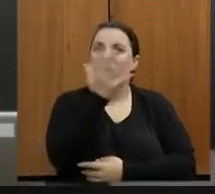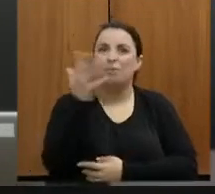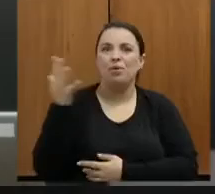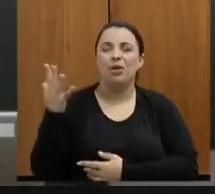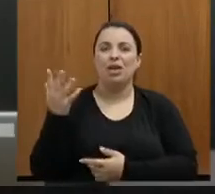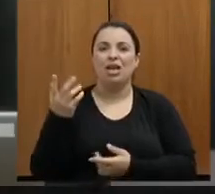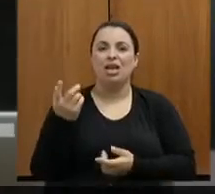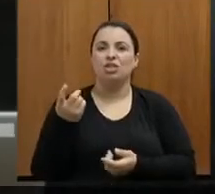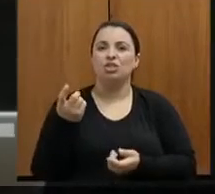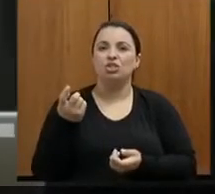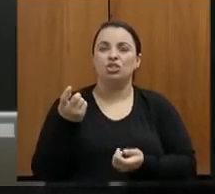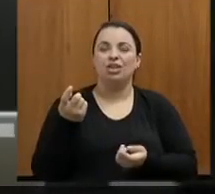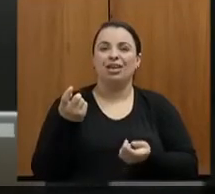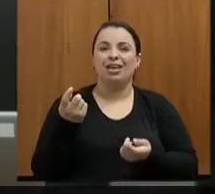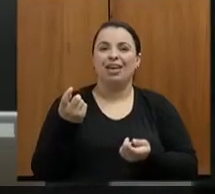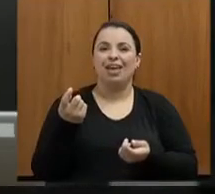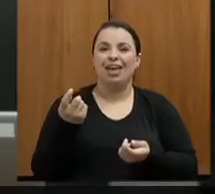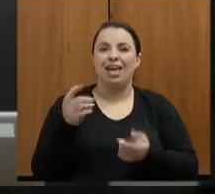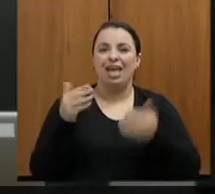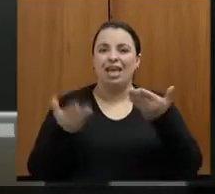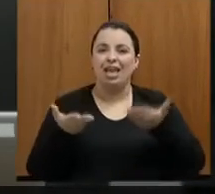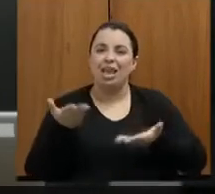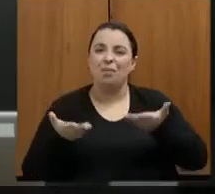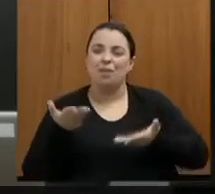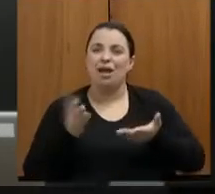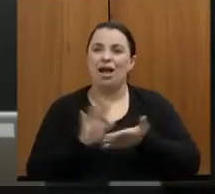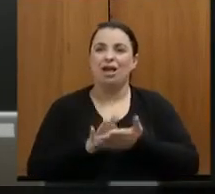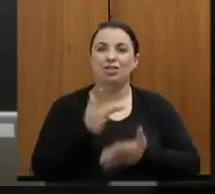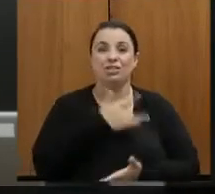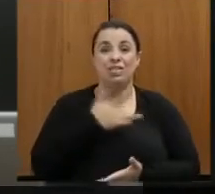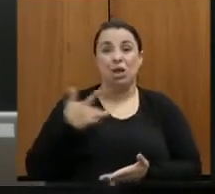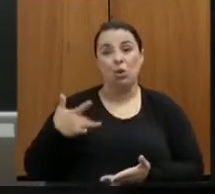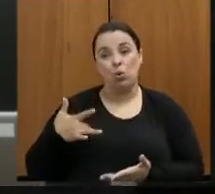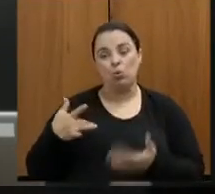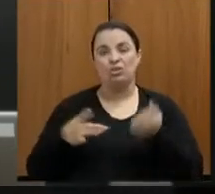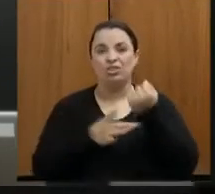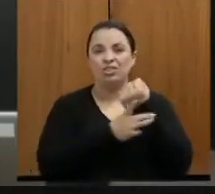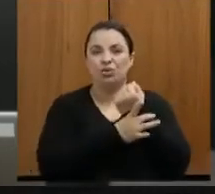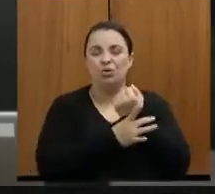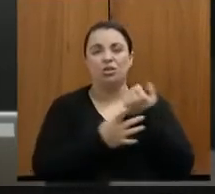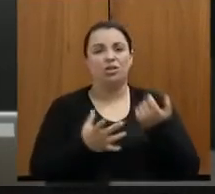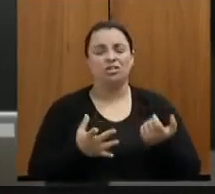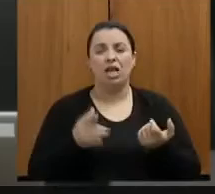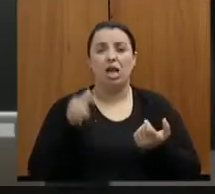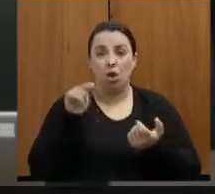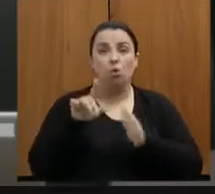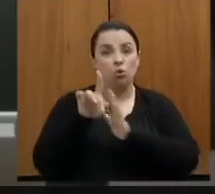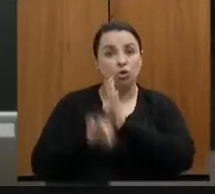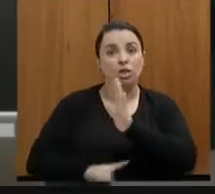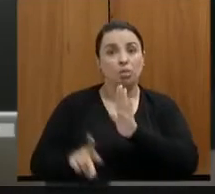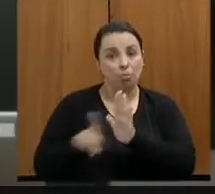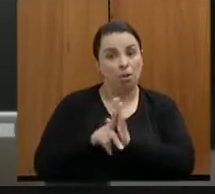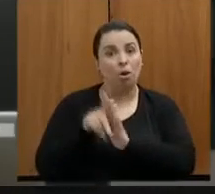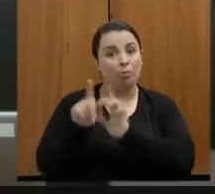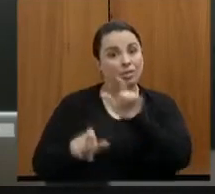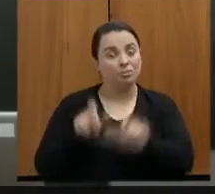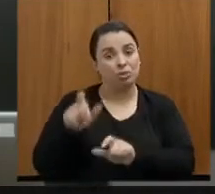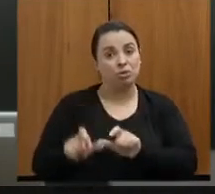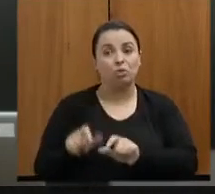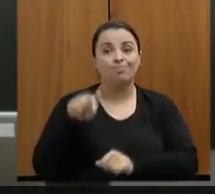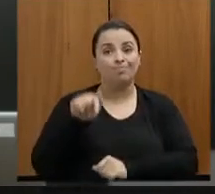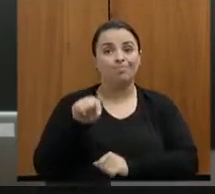equilibrado, a saúde, a segurança. Os direitos dos consumidores ficam